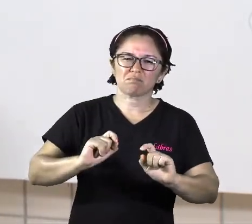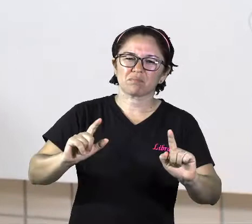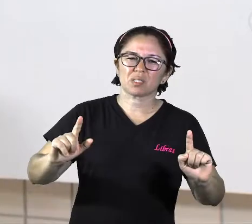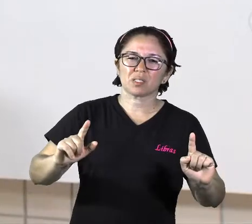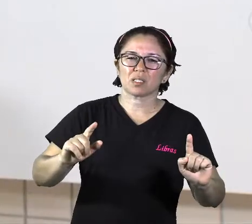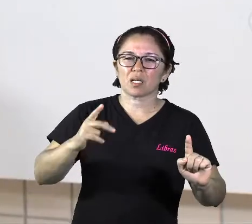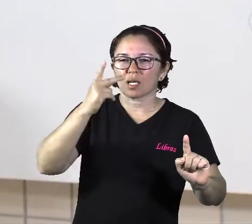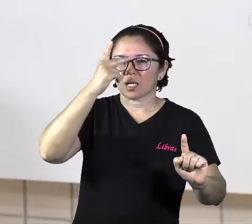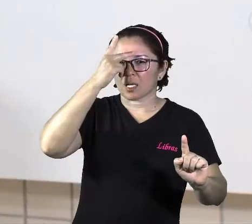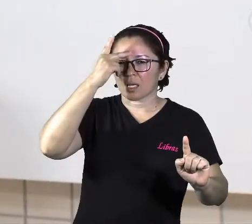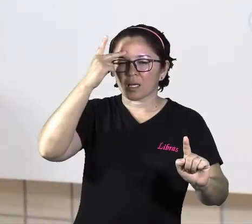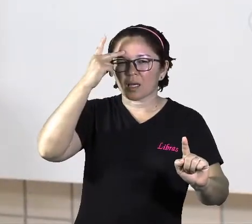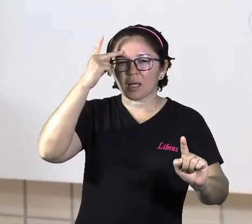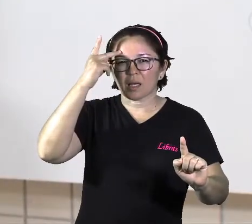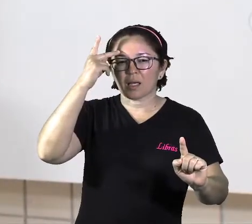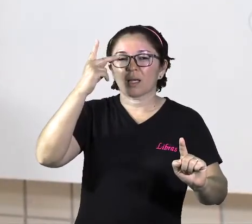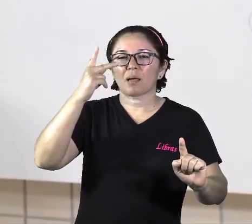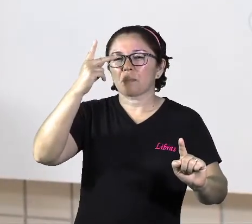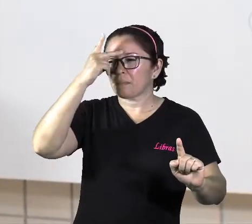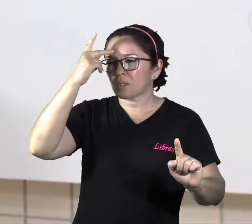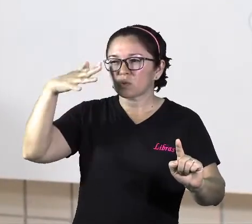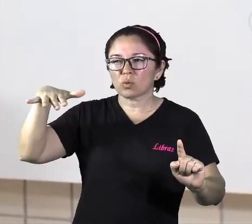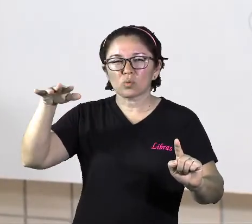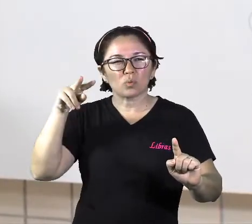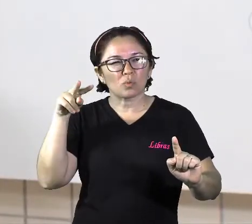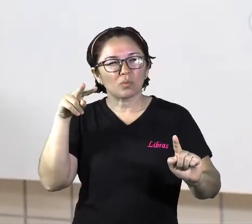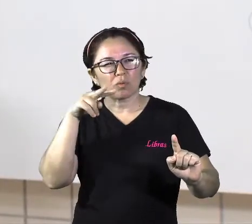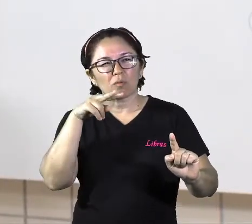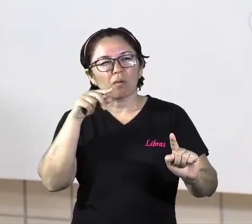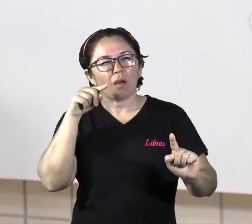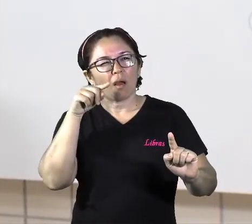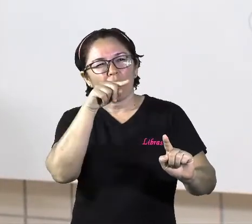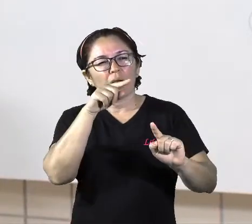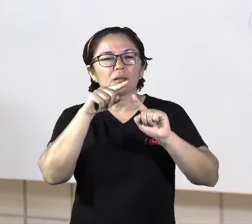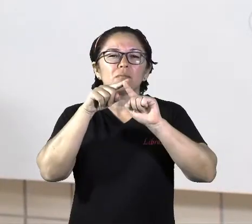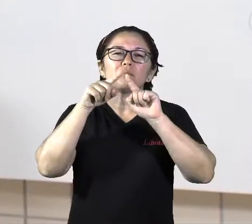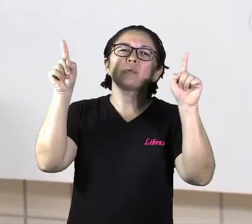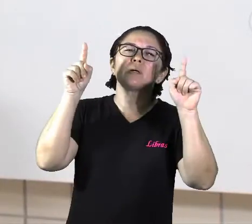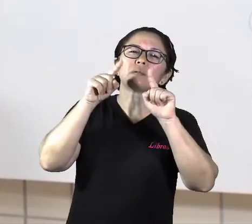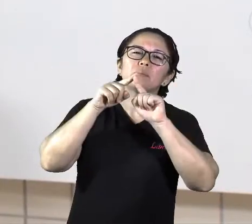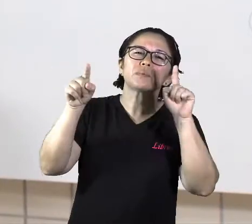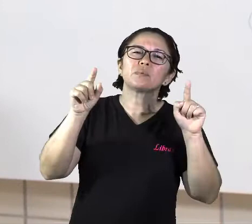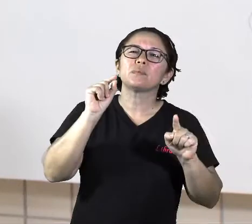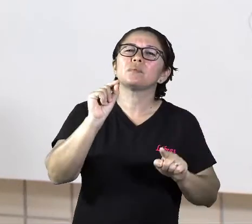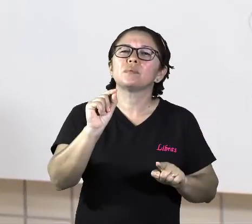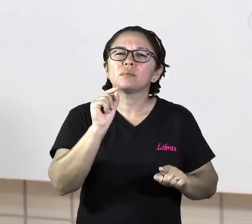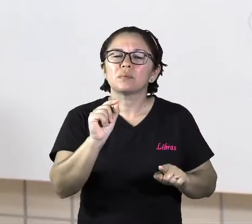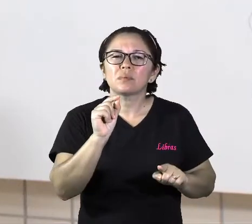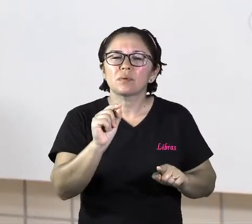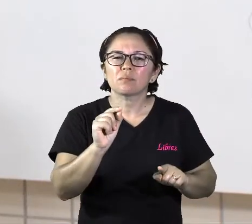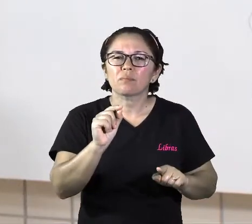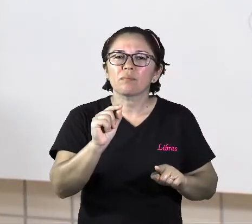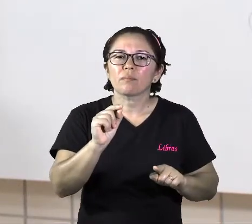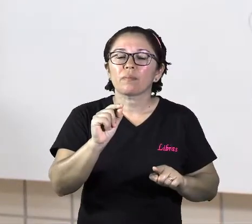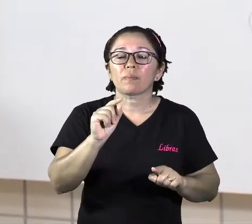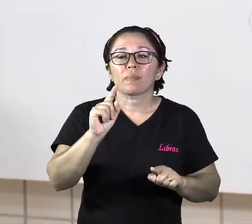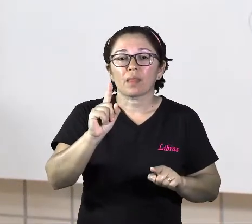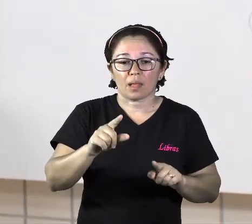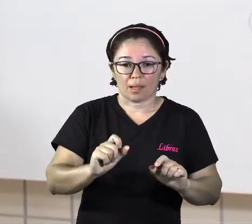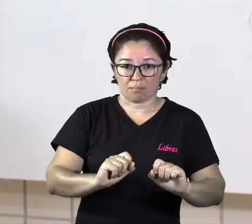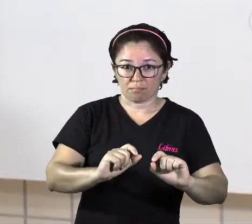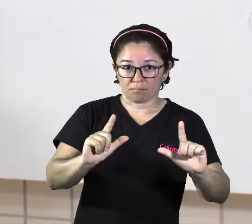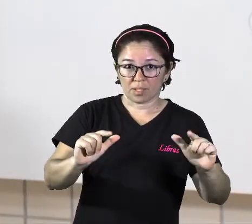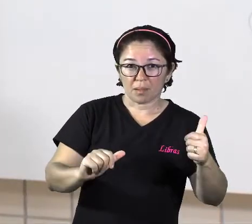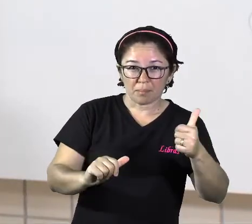O que é denunciado na primeira imagem? Fala-se sobre o que? É denunciado uma exploração que? Sexual